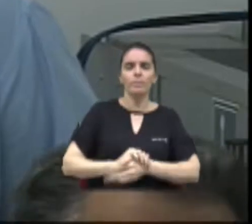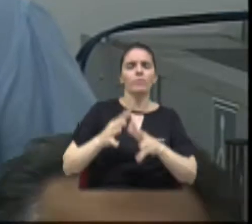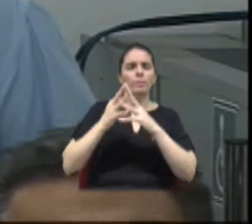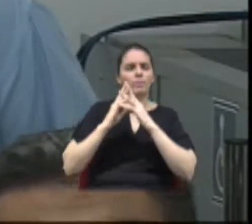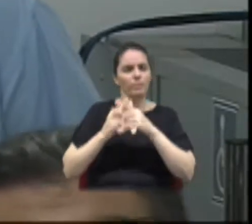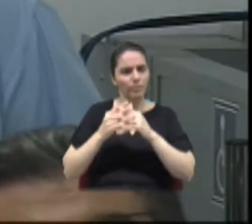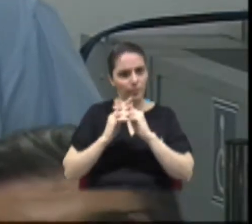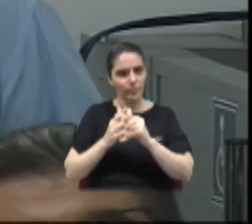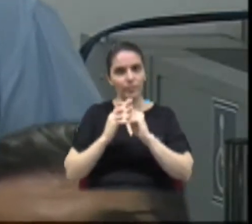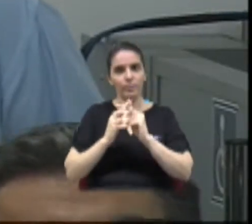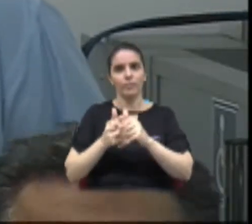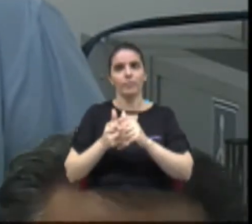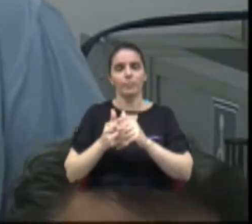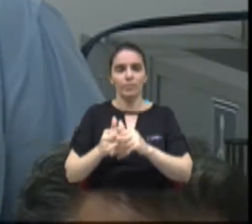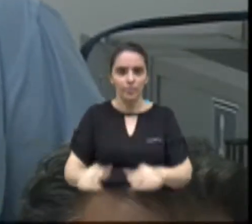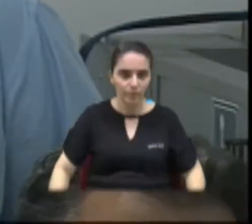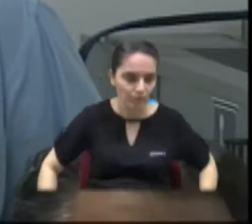Mir, porque